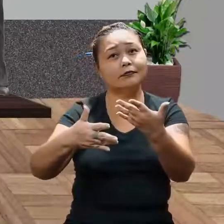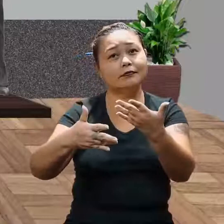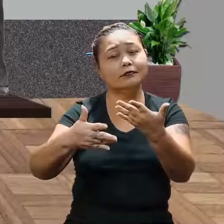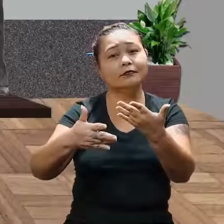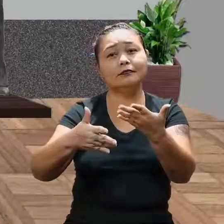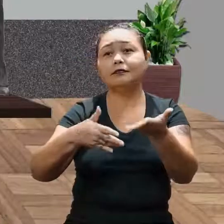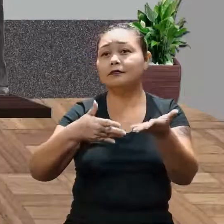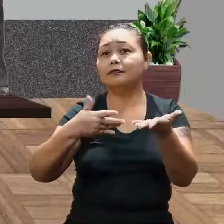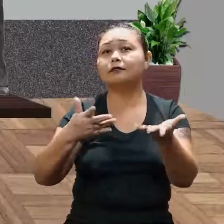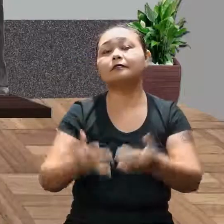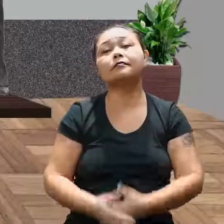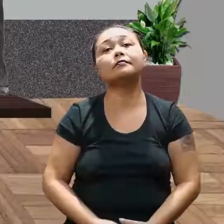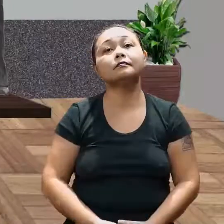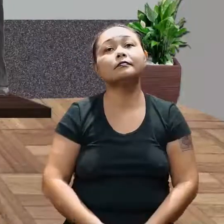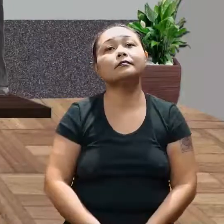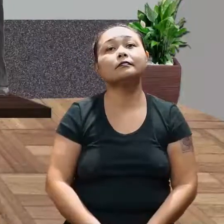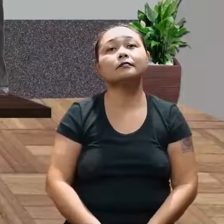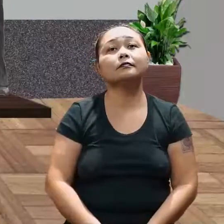seu caminho.